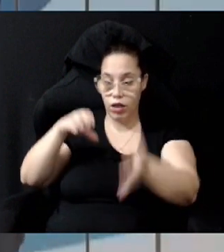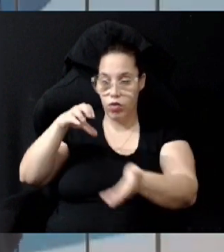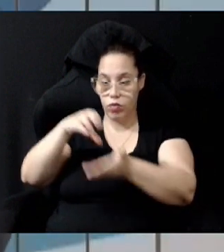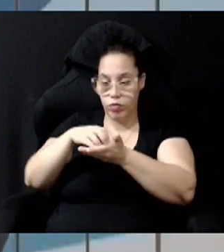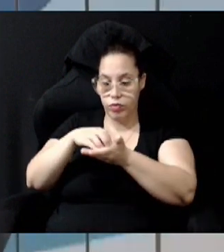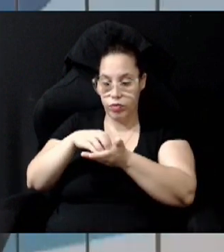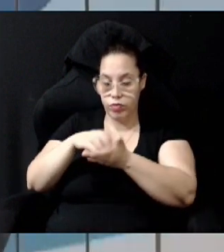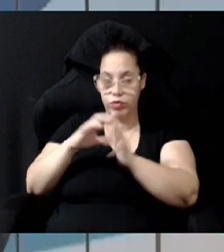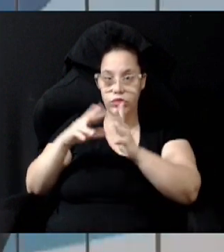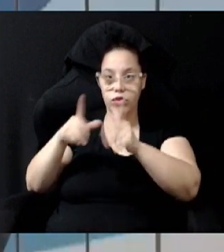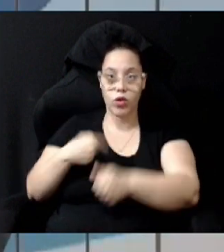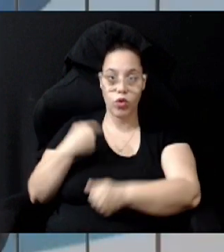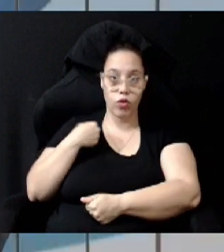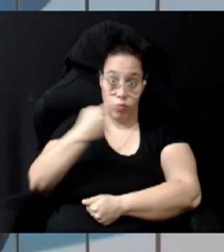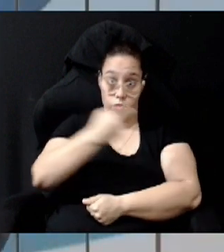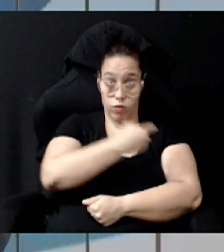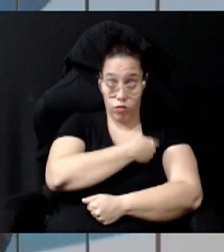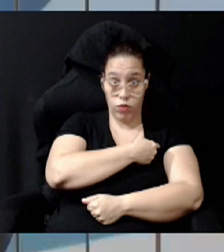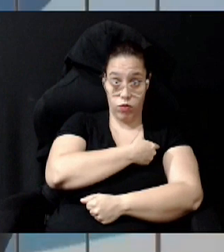nós devemos...